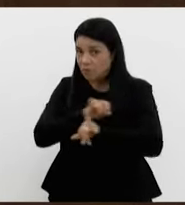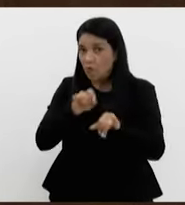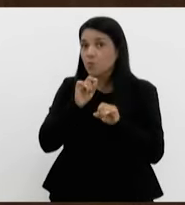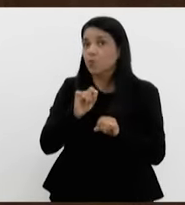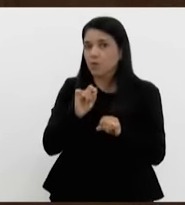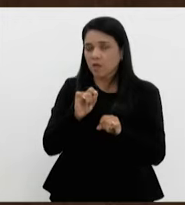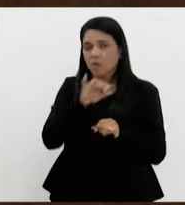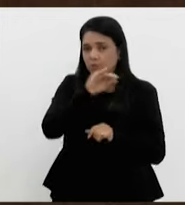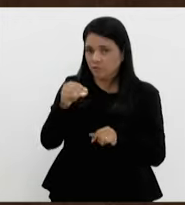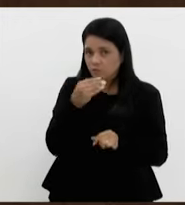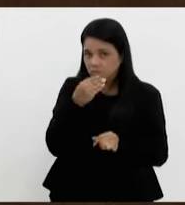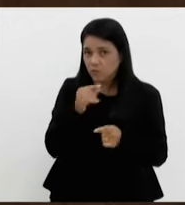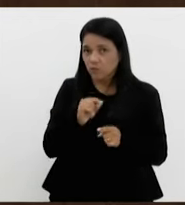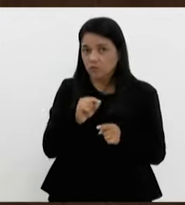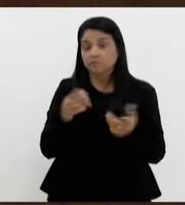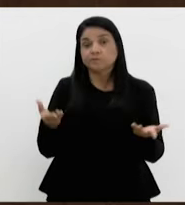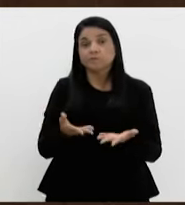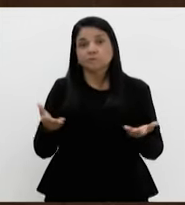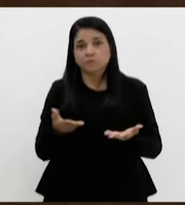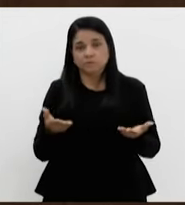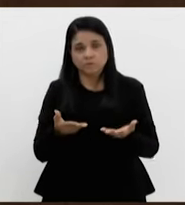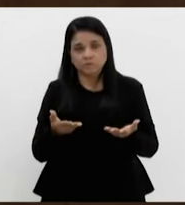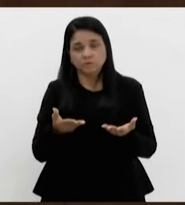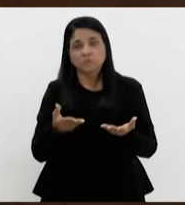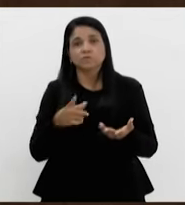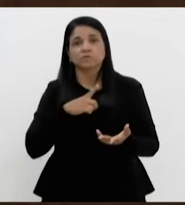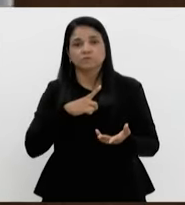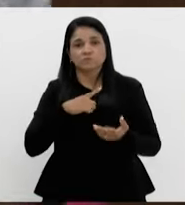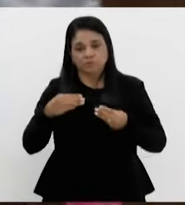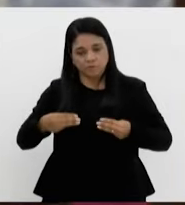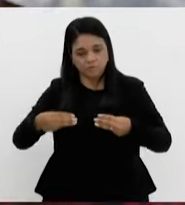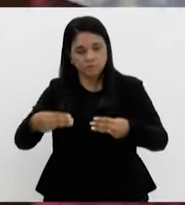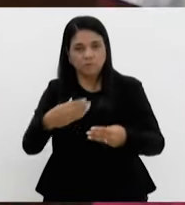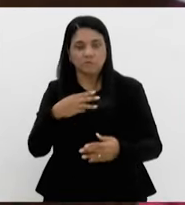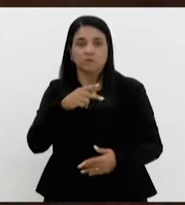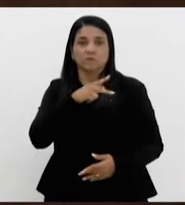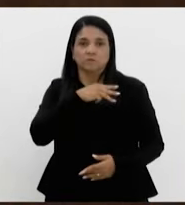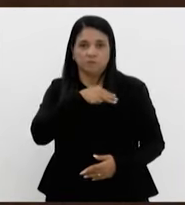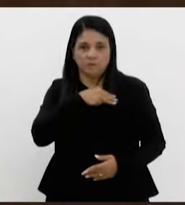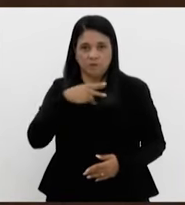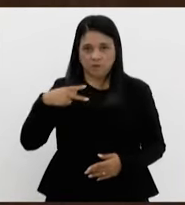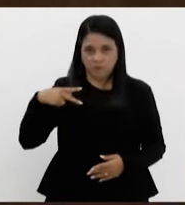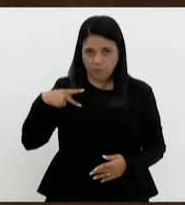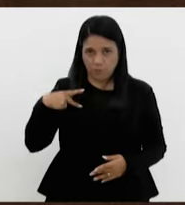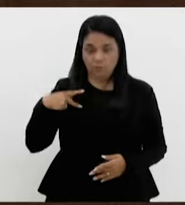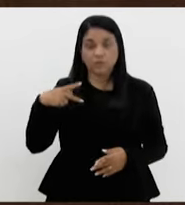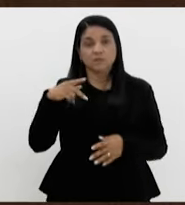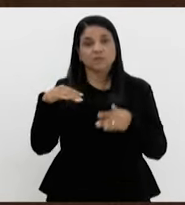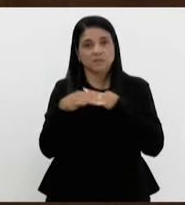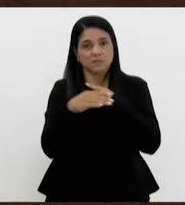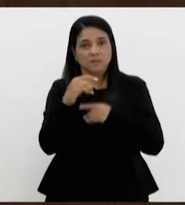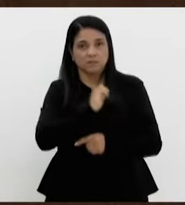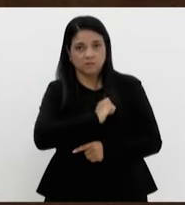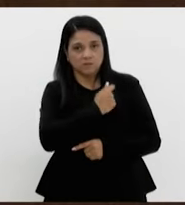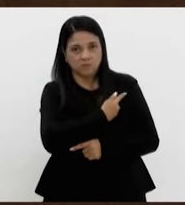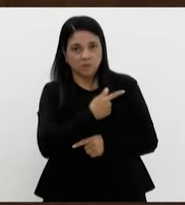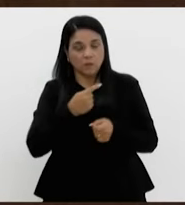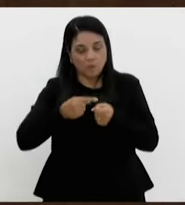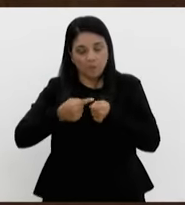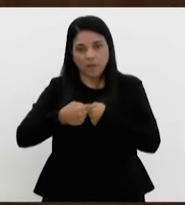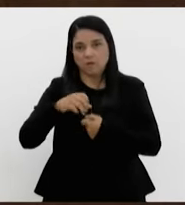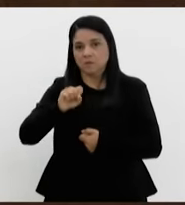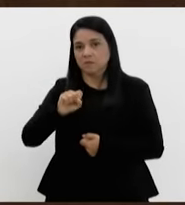presidente, é que hoje nós tivemos no Ministério Público da cidade de São Gonçalo, no bairro de Santa